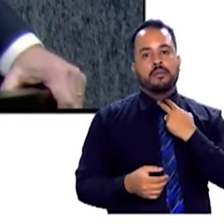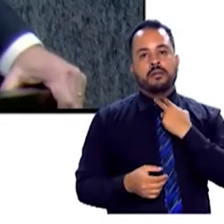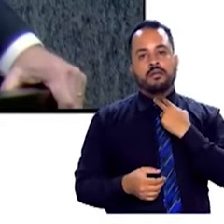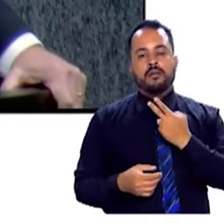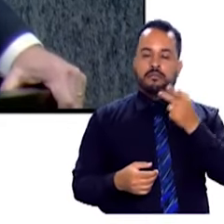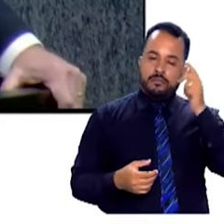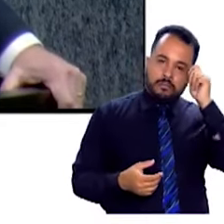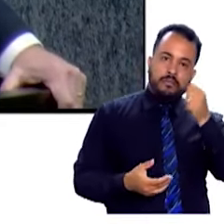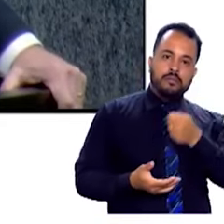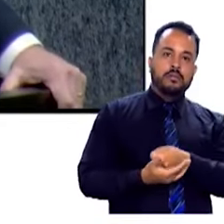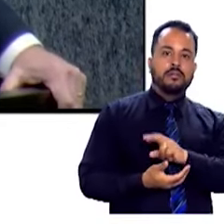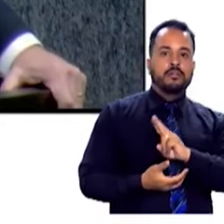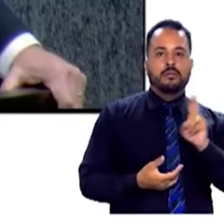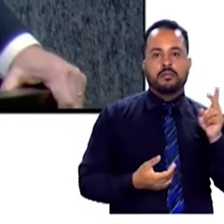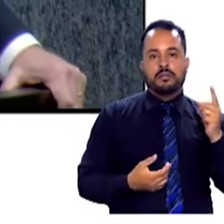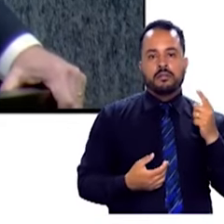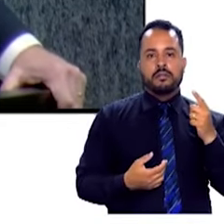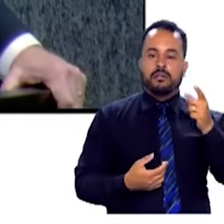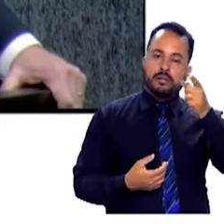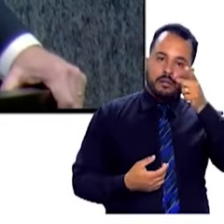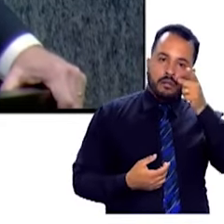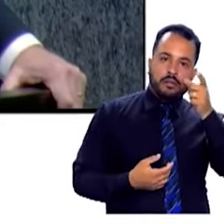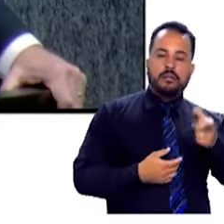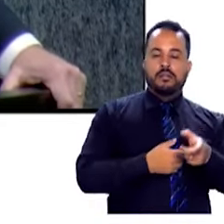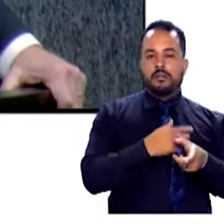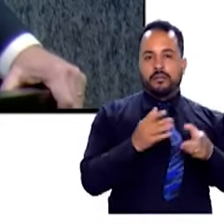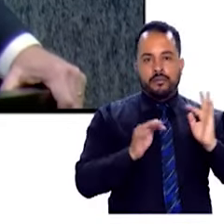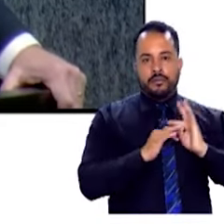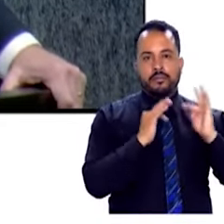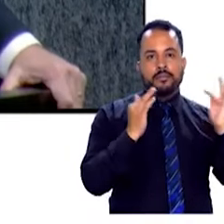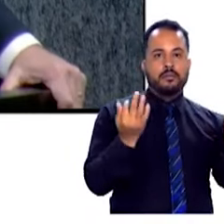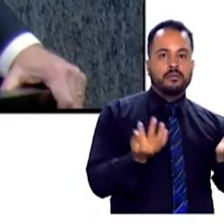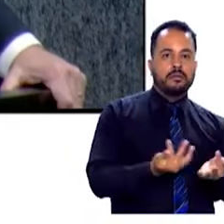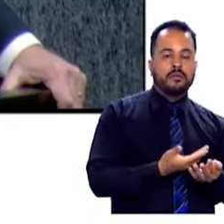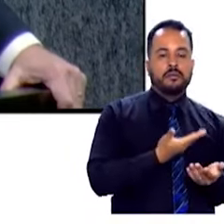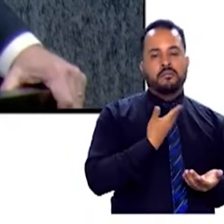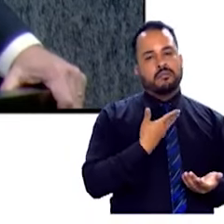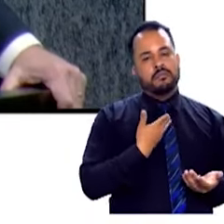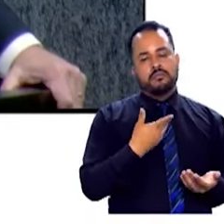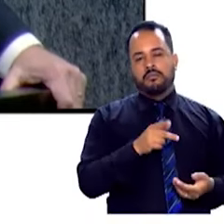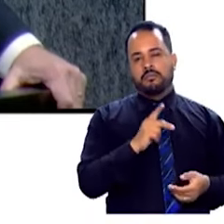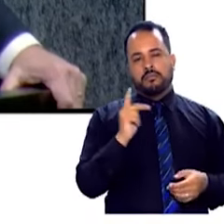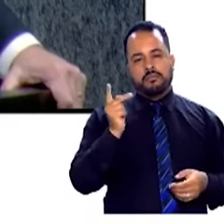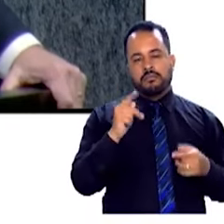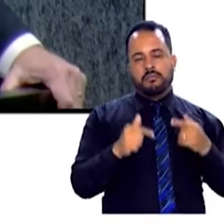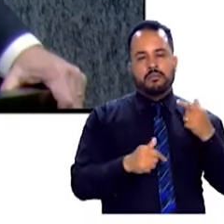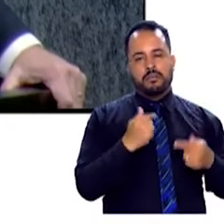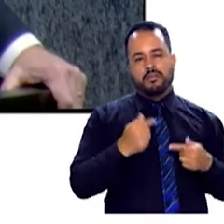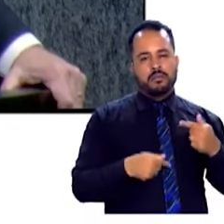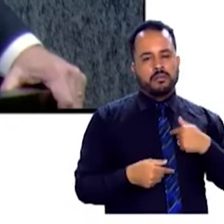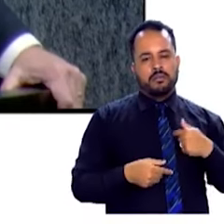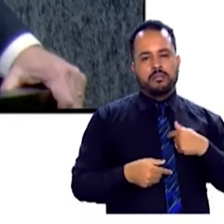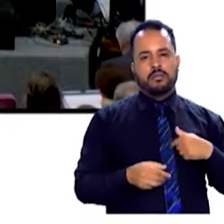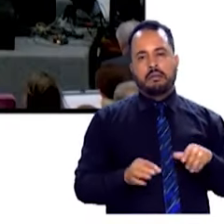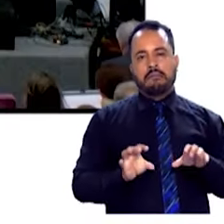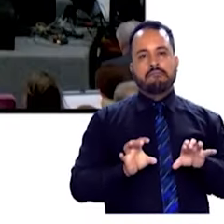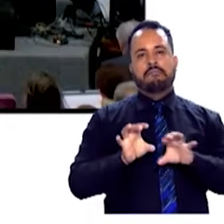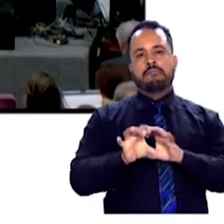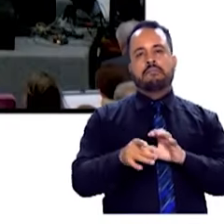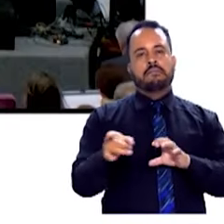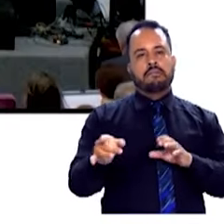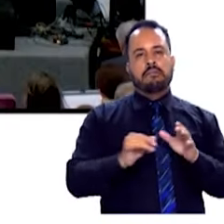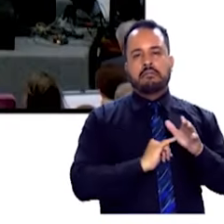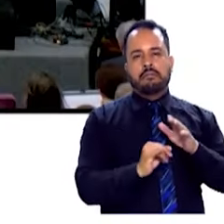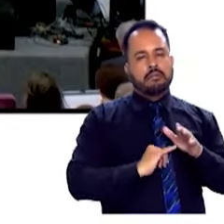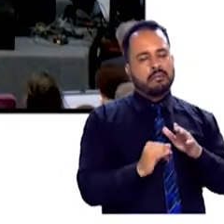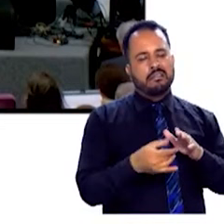nome do seu interesse do interesse dos seus amigos da sua facção dos seus interesses políticos dis olha eu aqui falo em nome da instituição esse